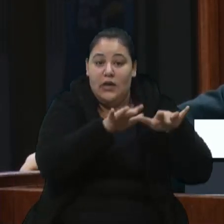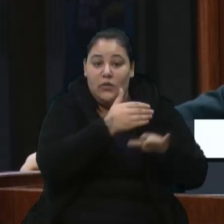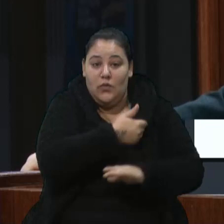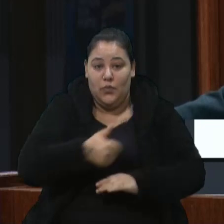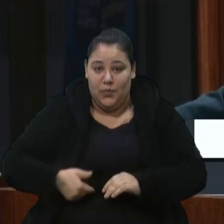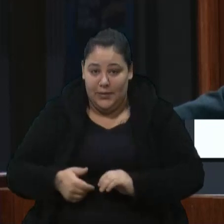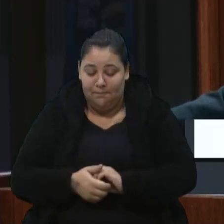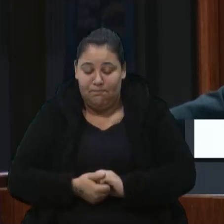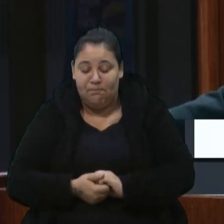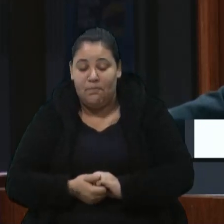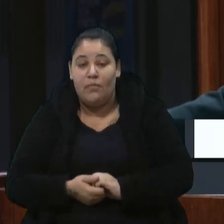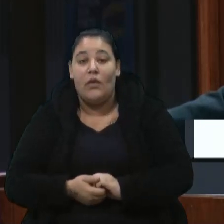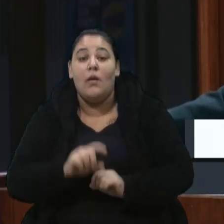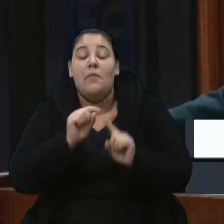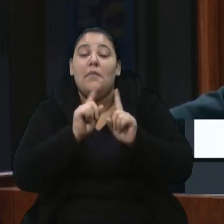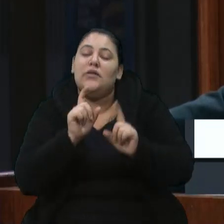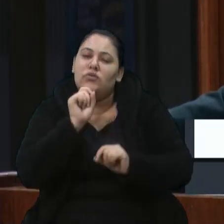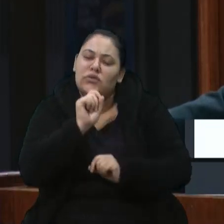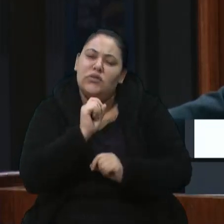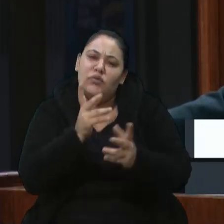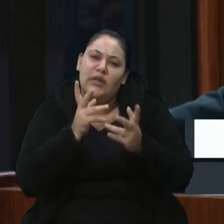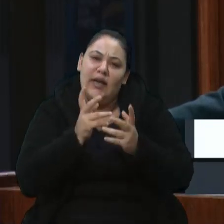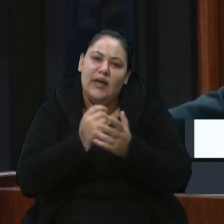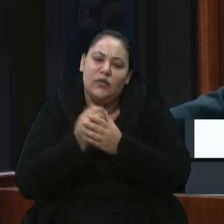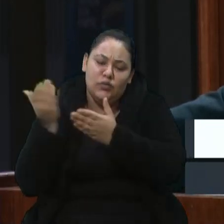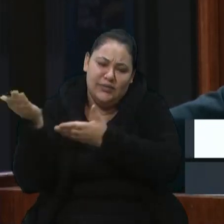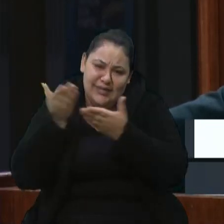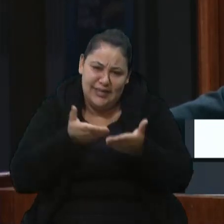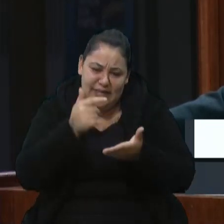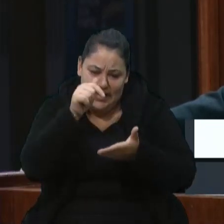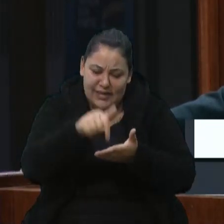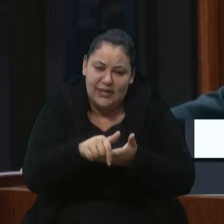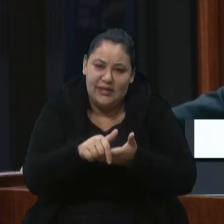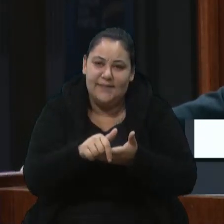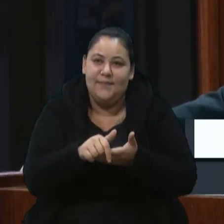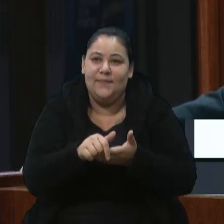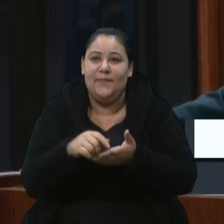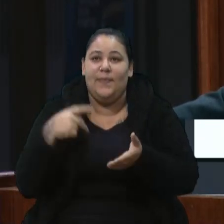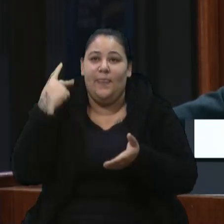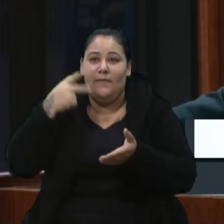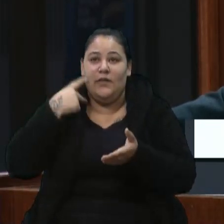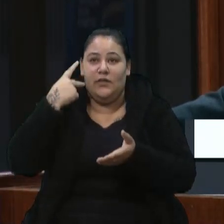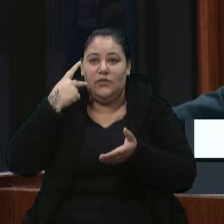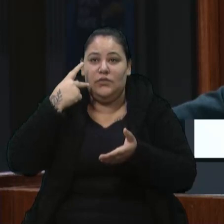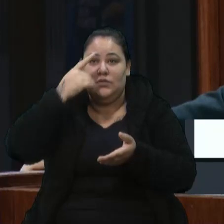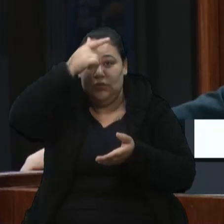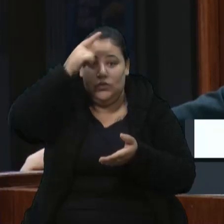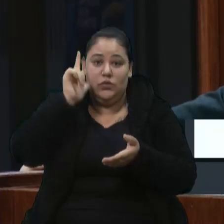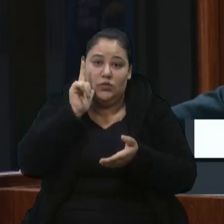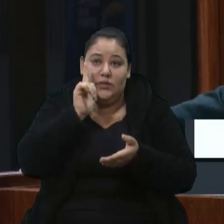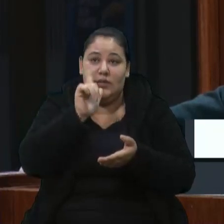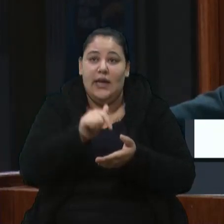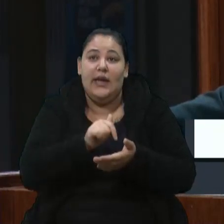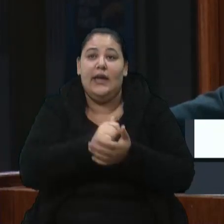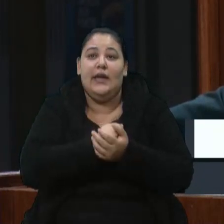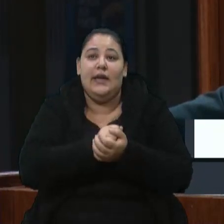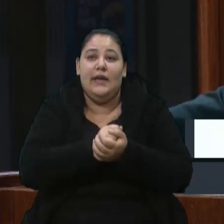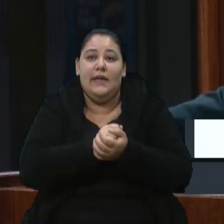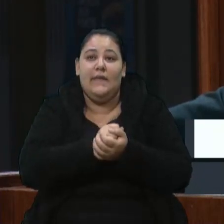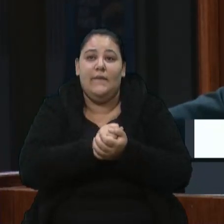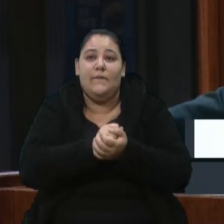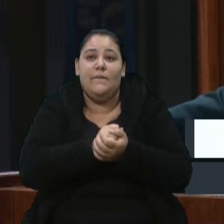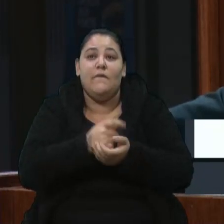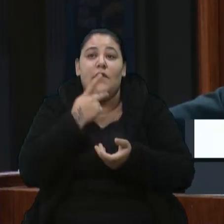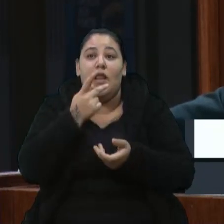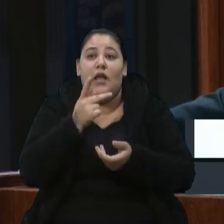pública. Mas o que eu quero trazer aqui, colega vereador Lucas, é restabelecer um pouquinho